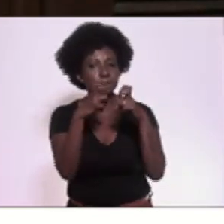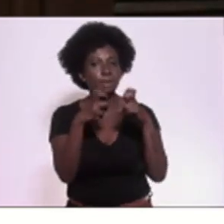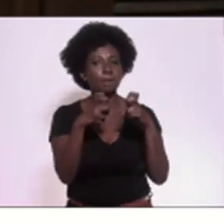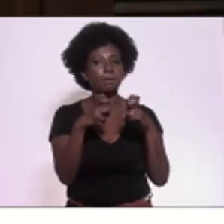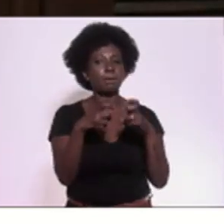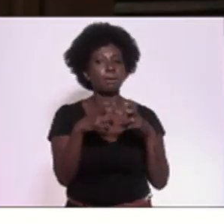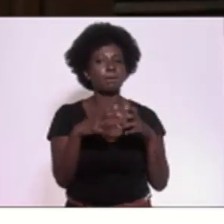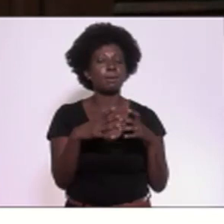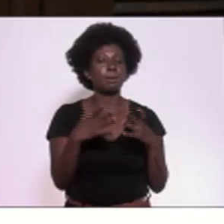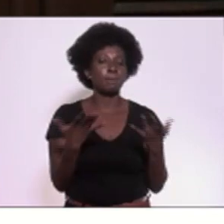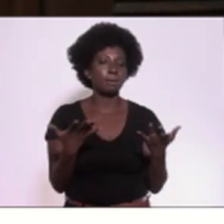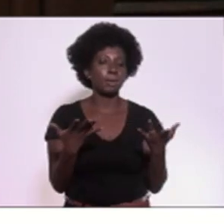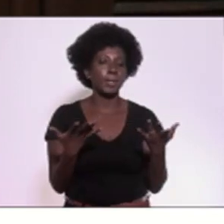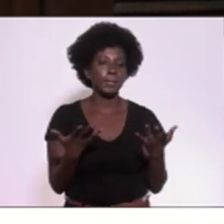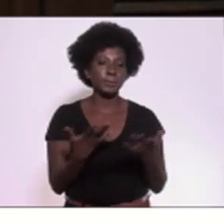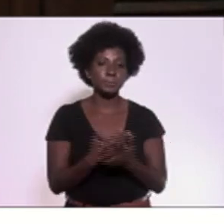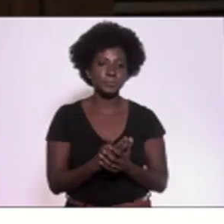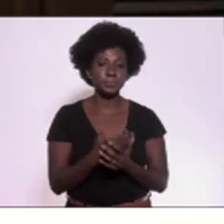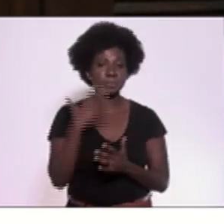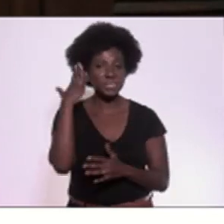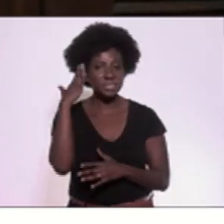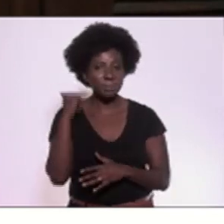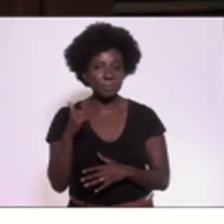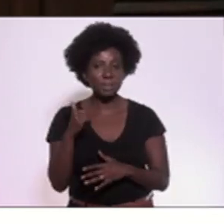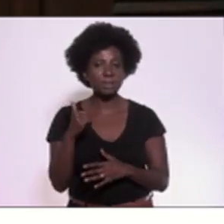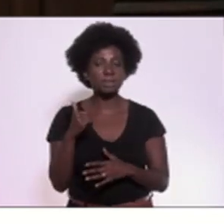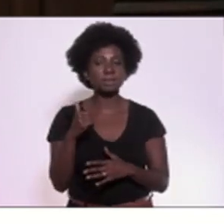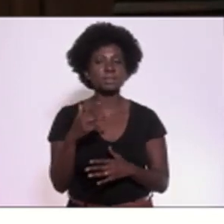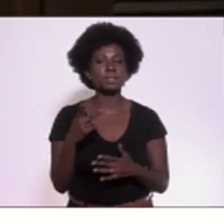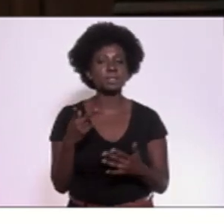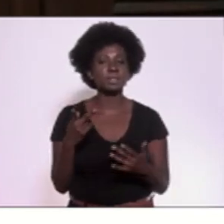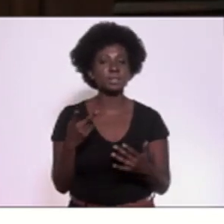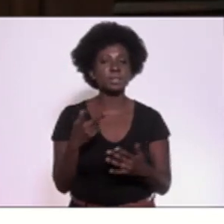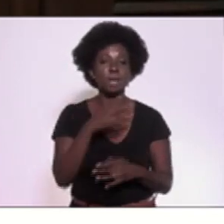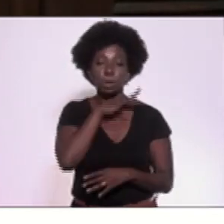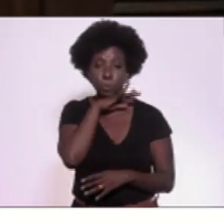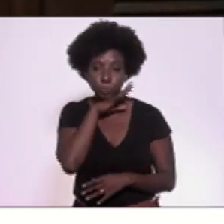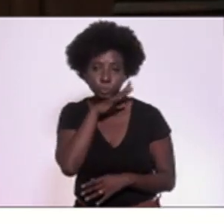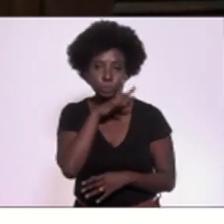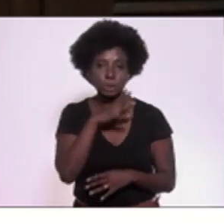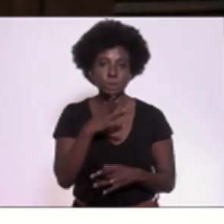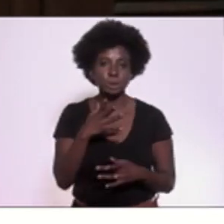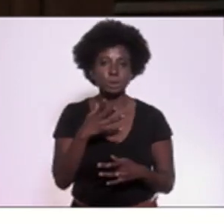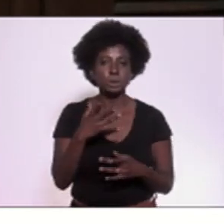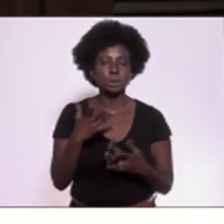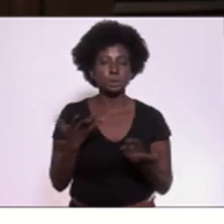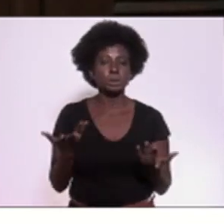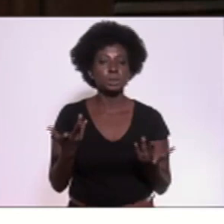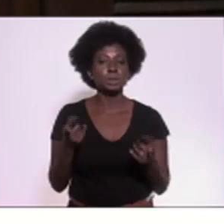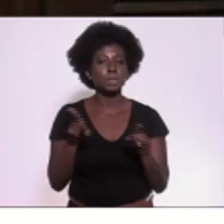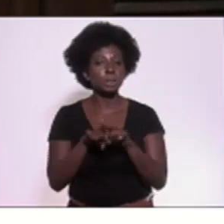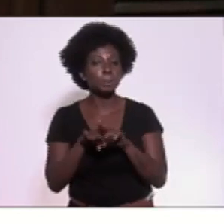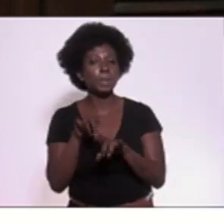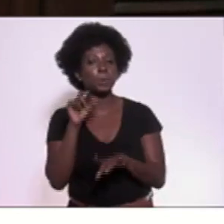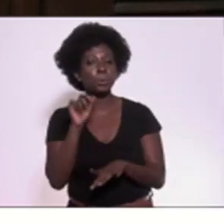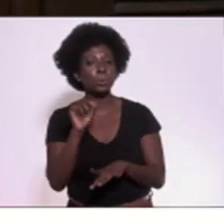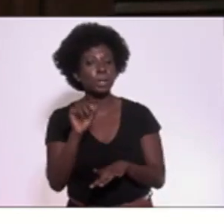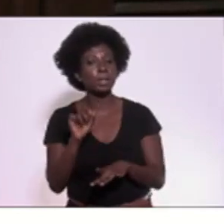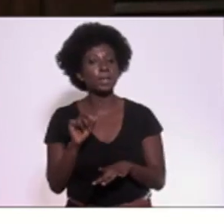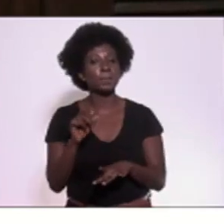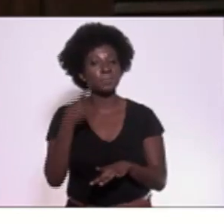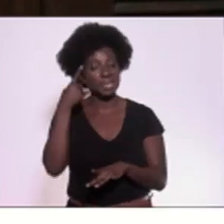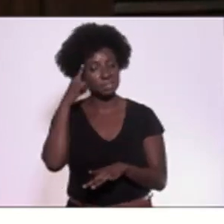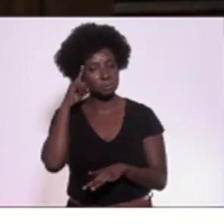né? Não podemos também deixar de falar do que foi essa semana